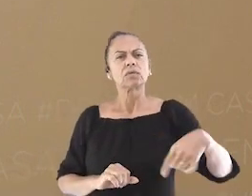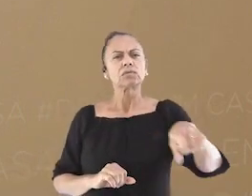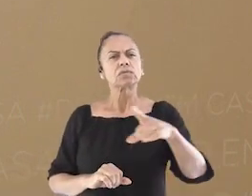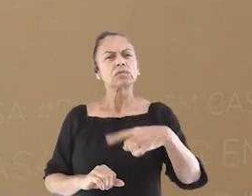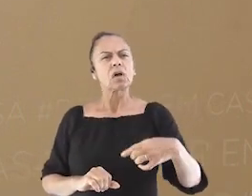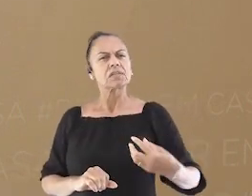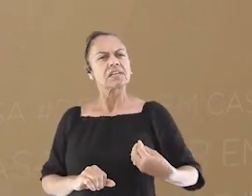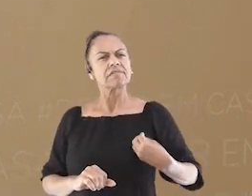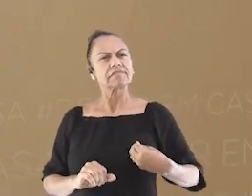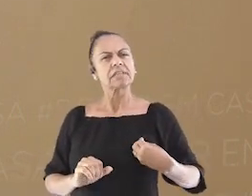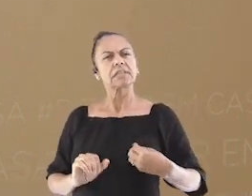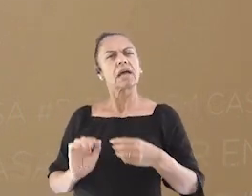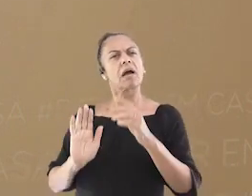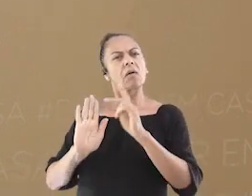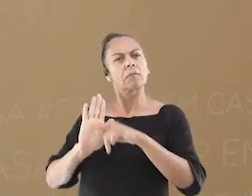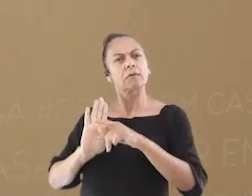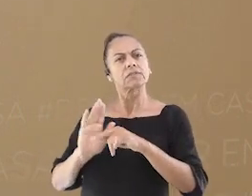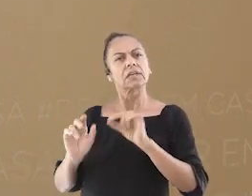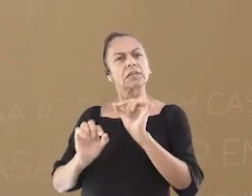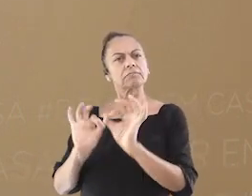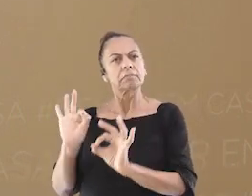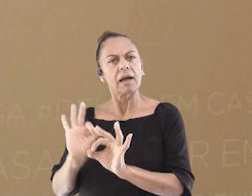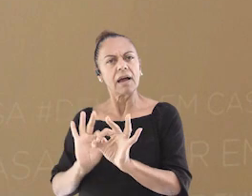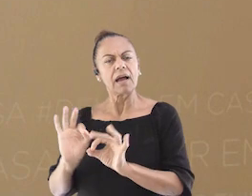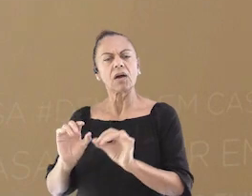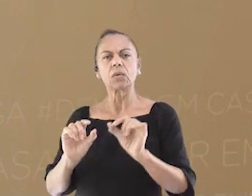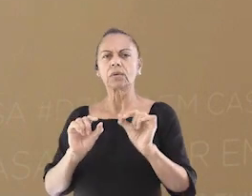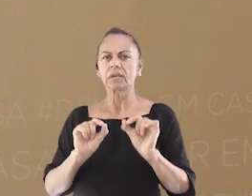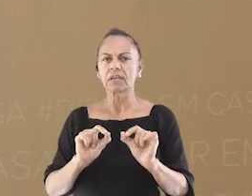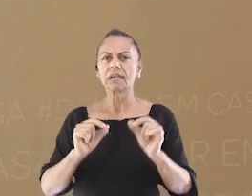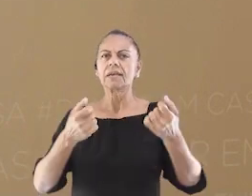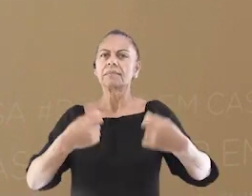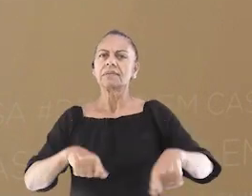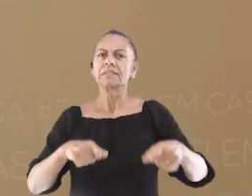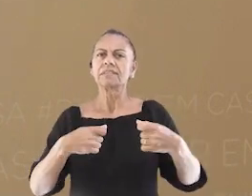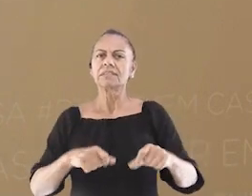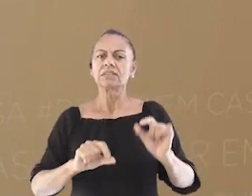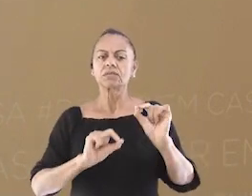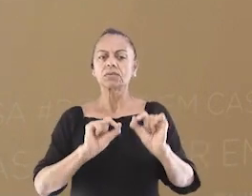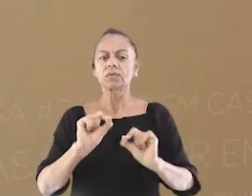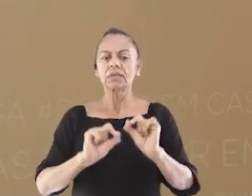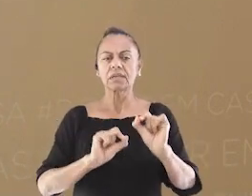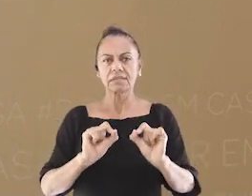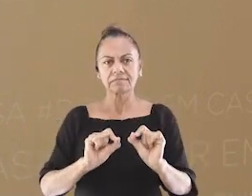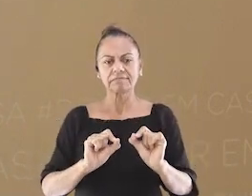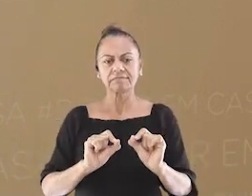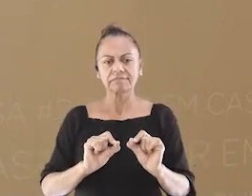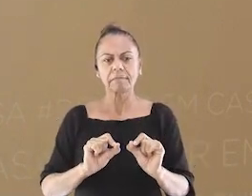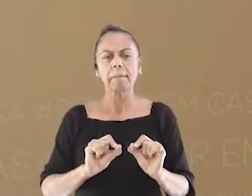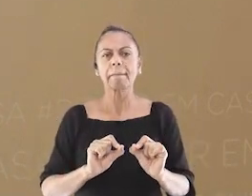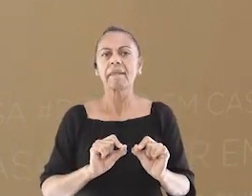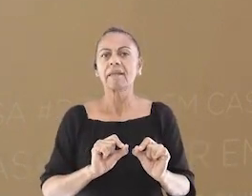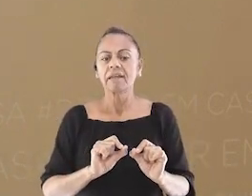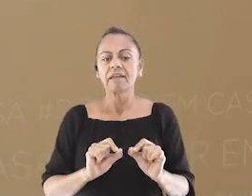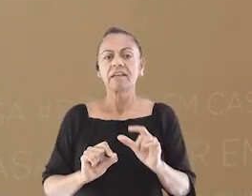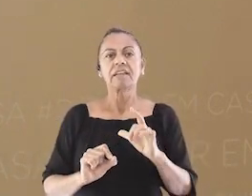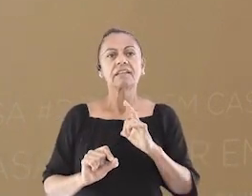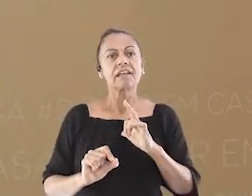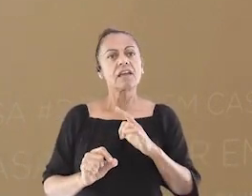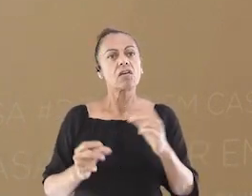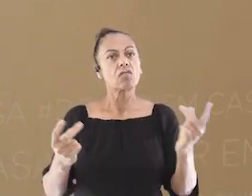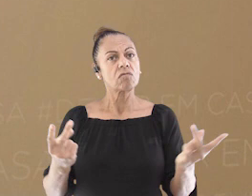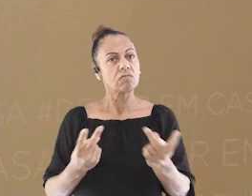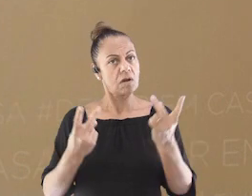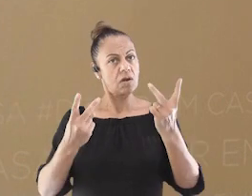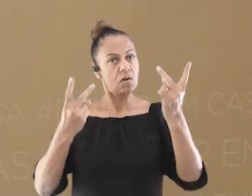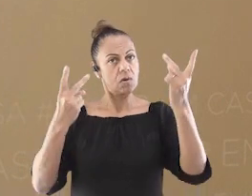Continuando, em nosso projeto de vida, também é necessário ter a visão de mundo, que tem relação